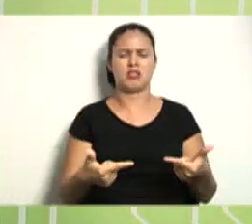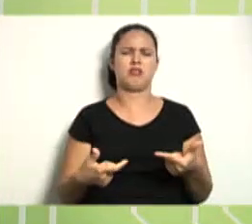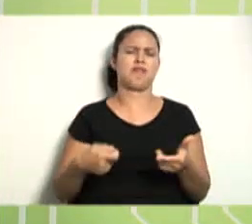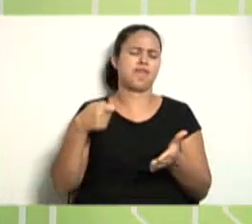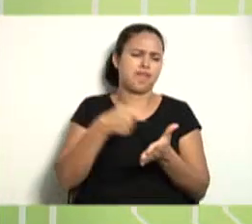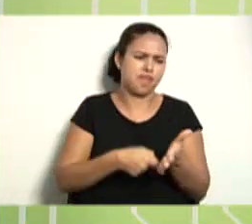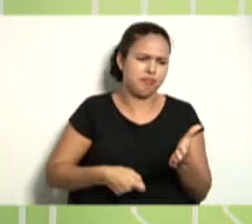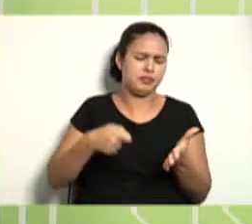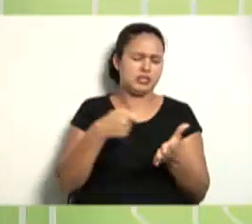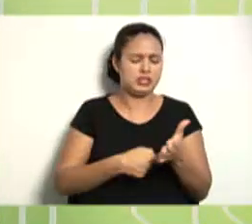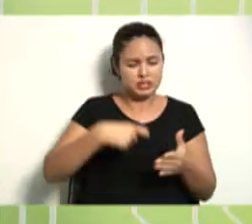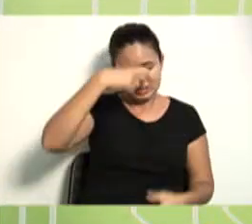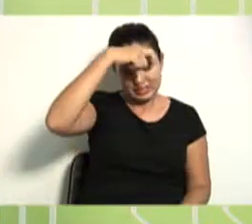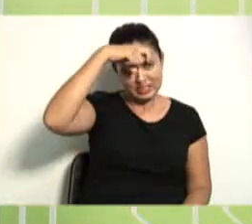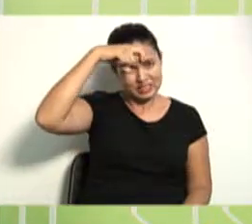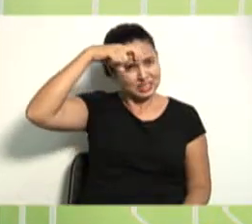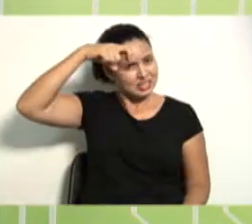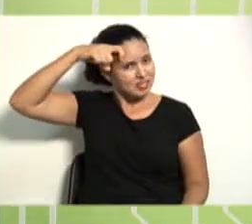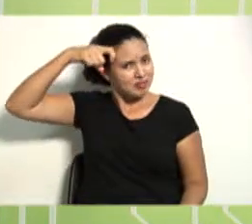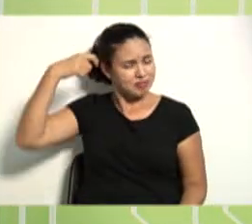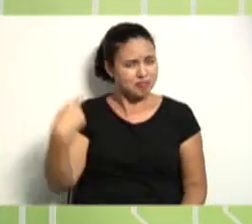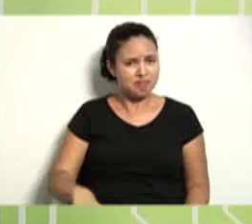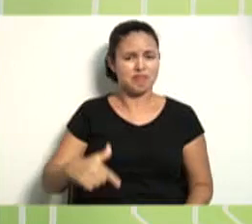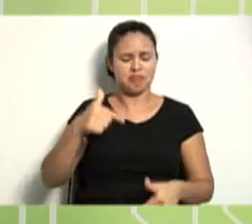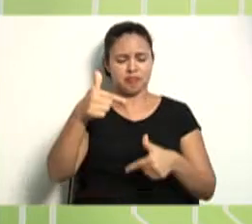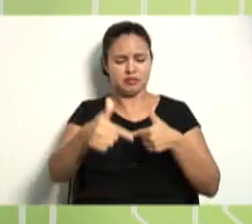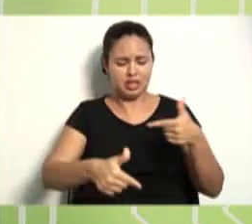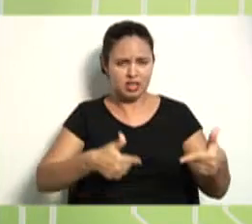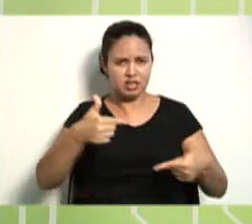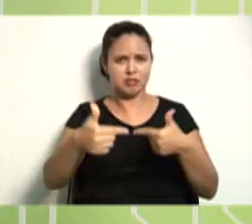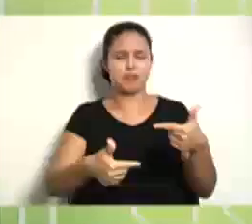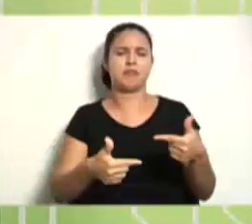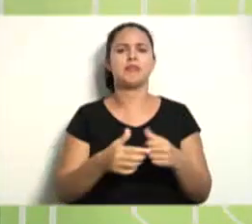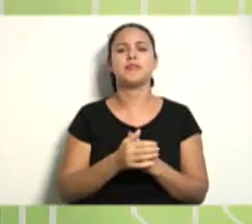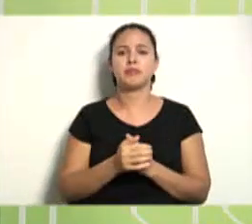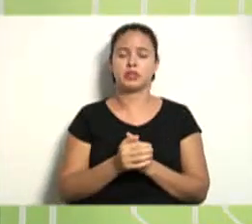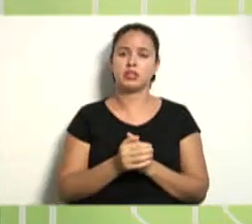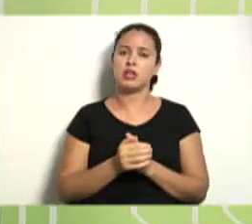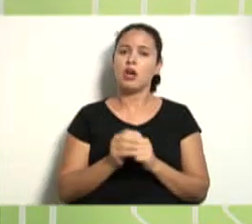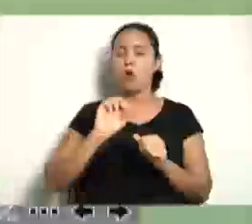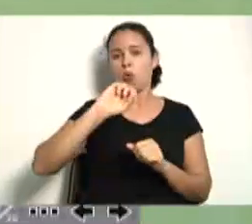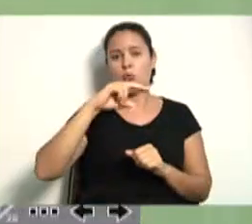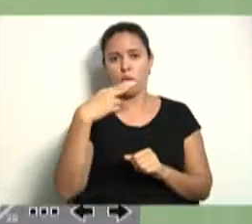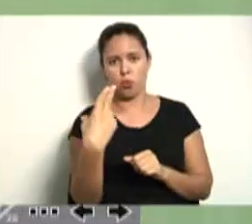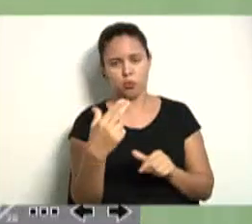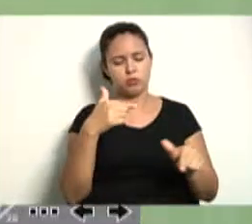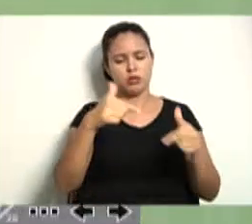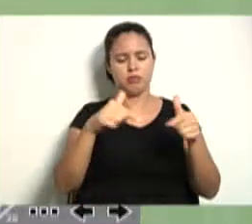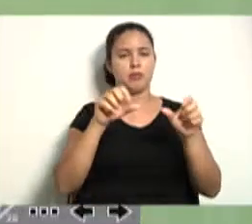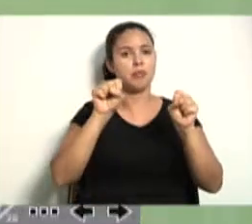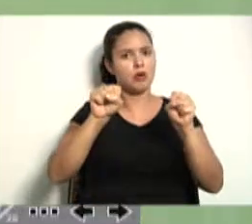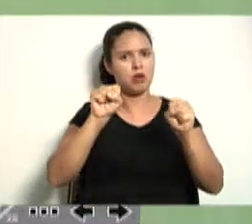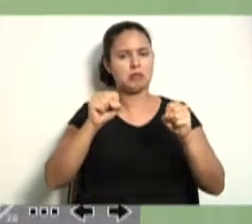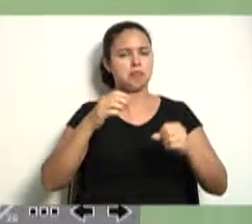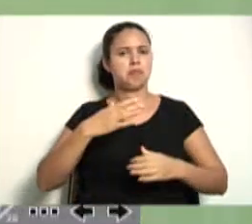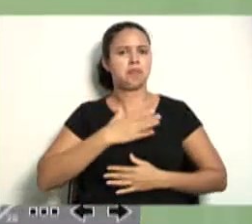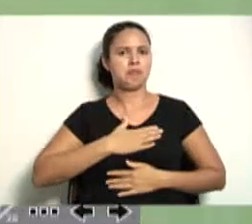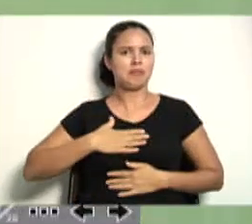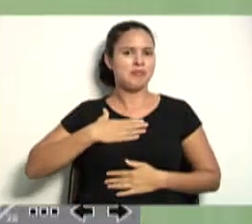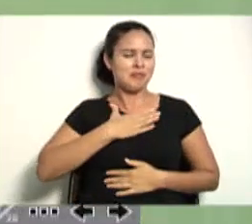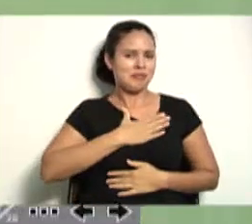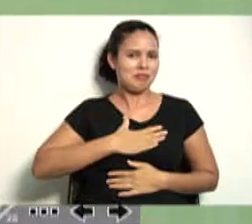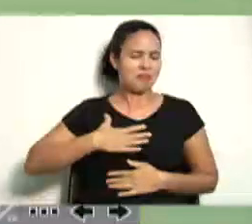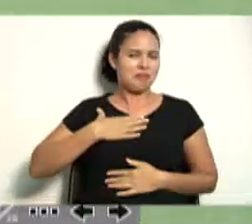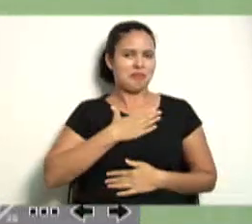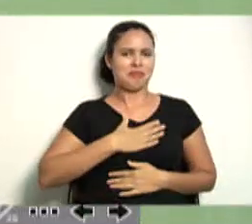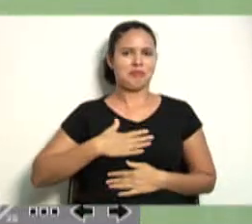de ganhar o nosso pão de cada dia. Ele pode ser, ao contrário, ele pode ser realização pessoal, ele